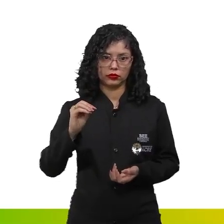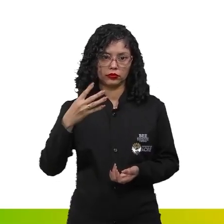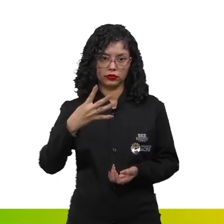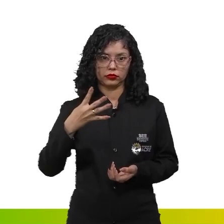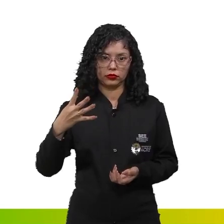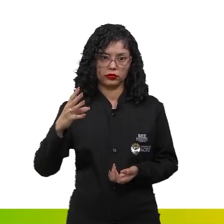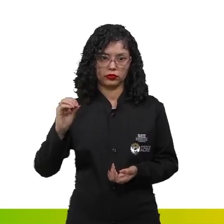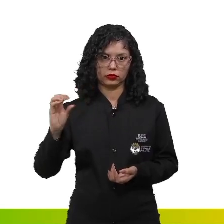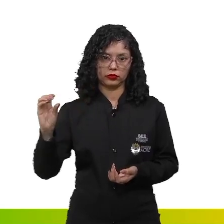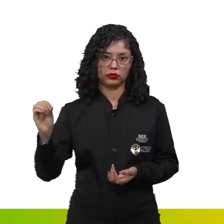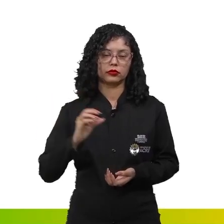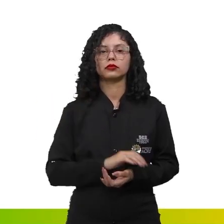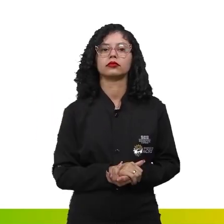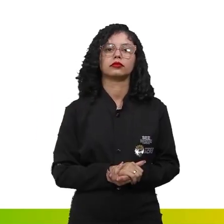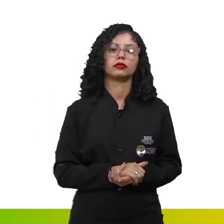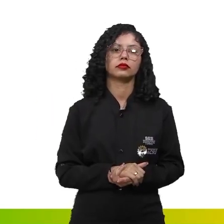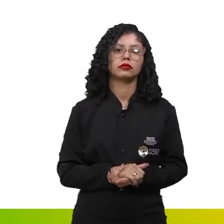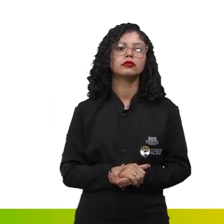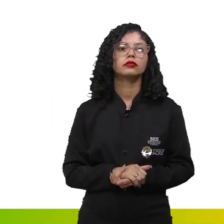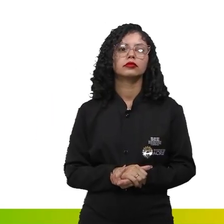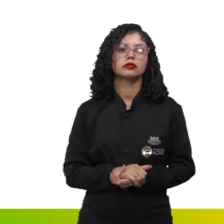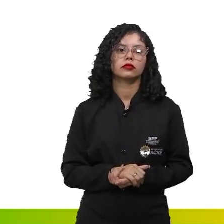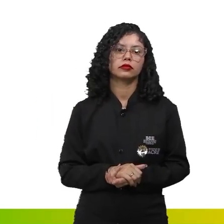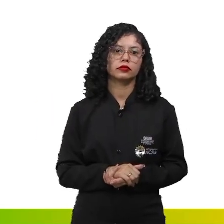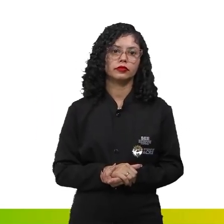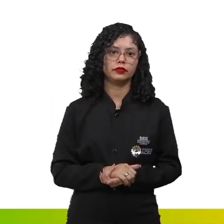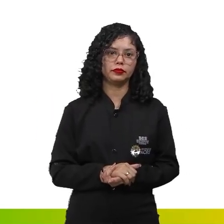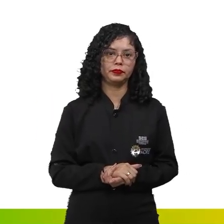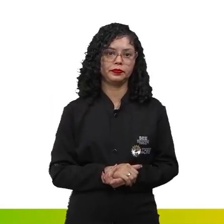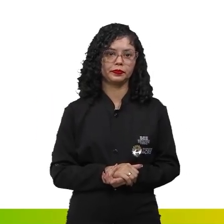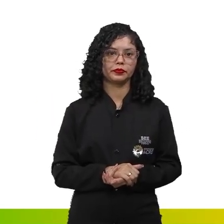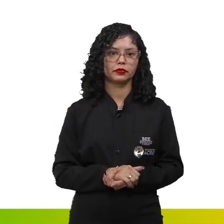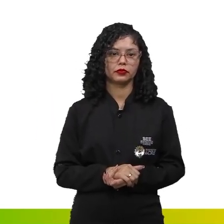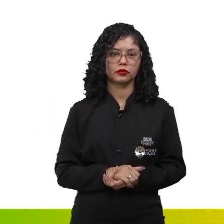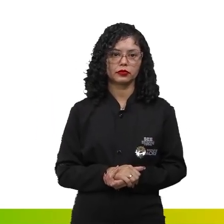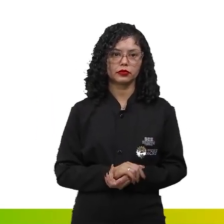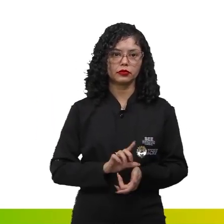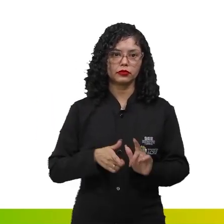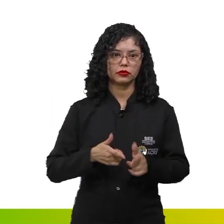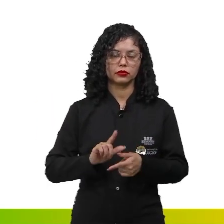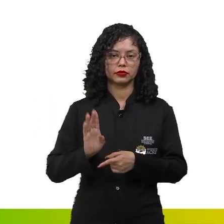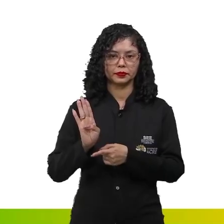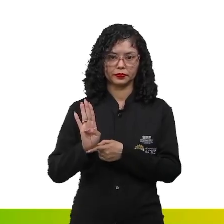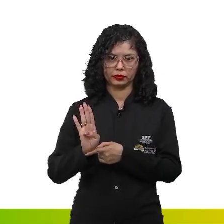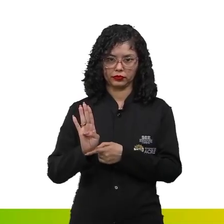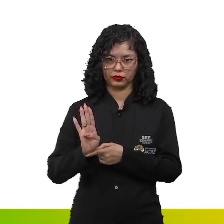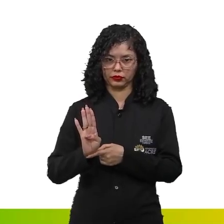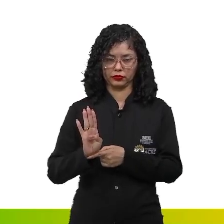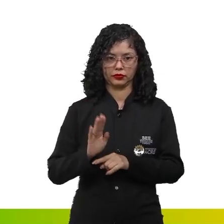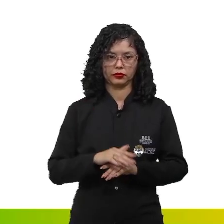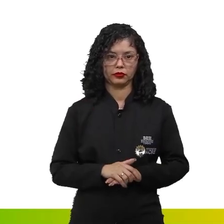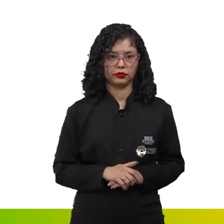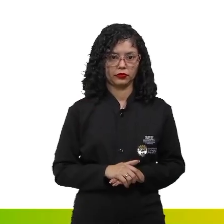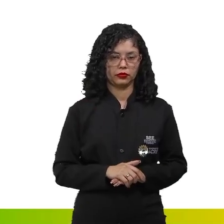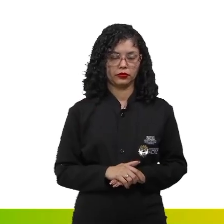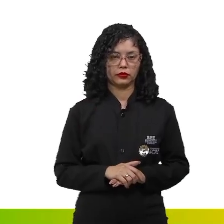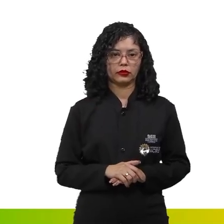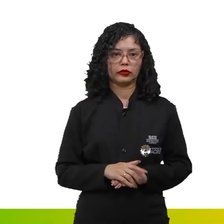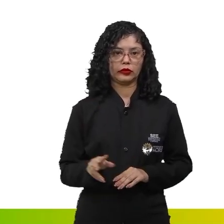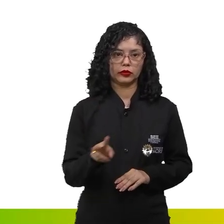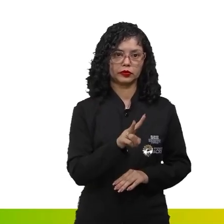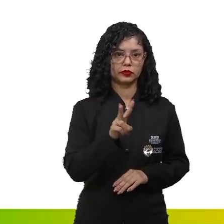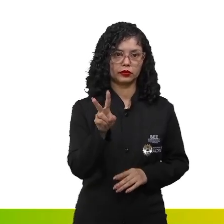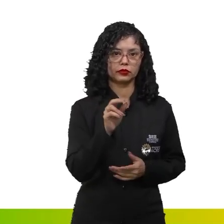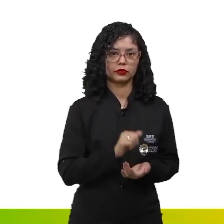144 mil. Então, a alternativa correta é letra B. O